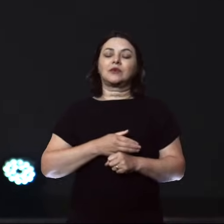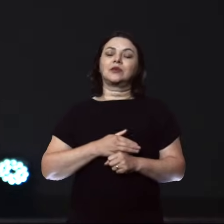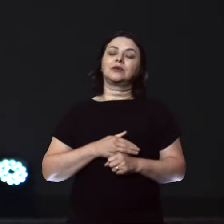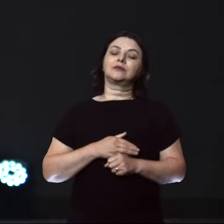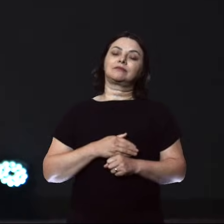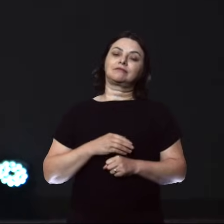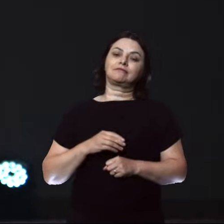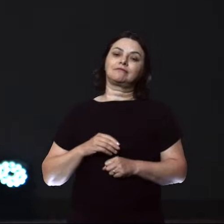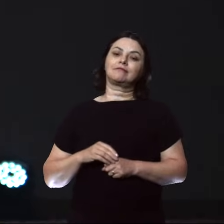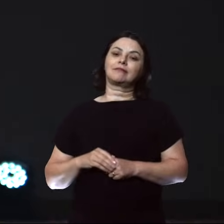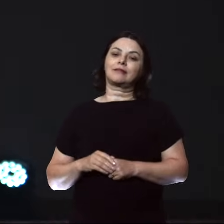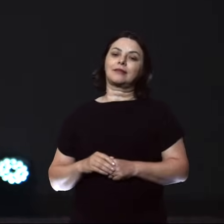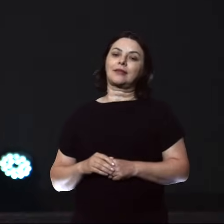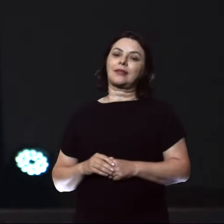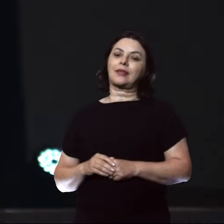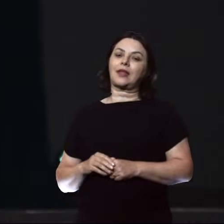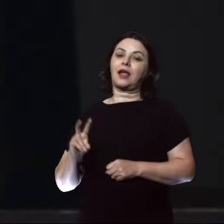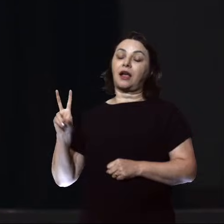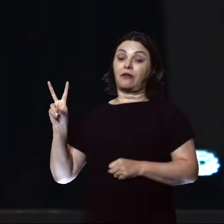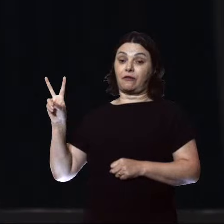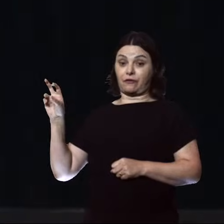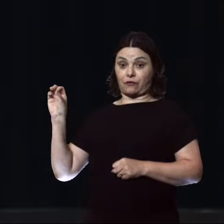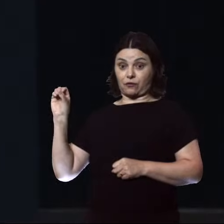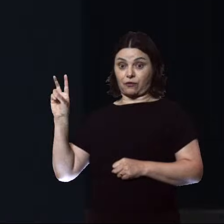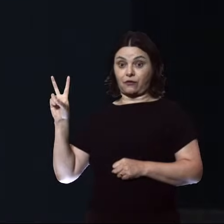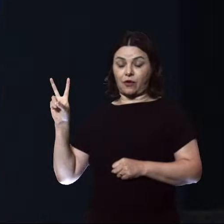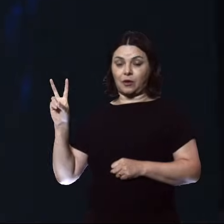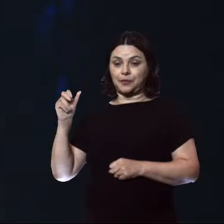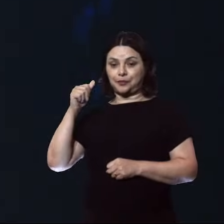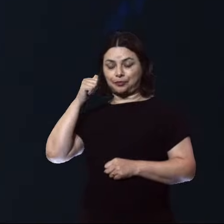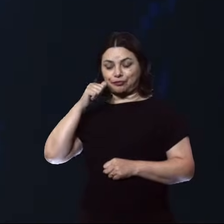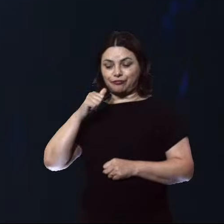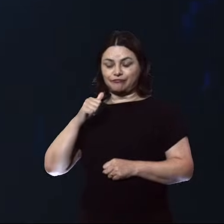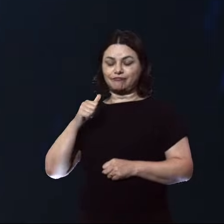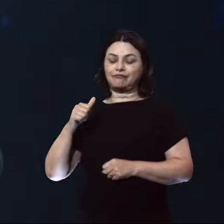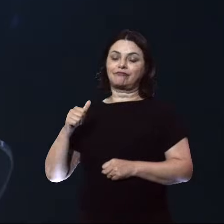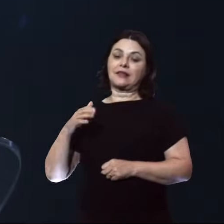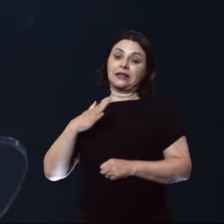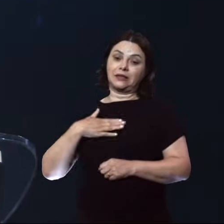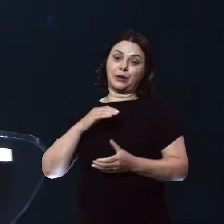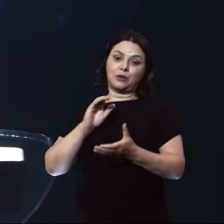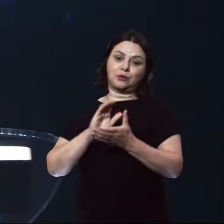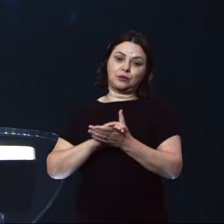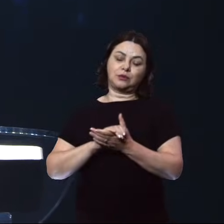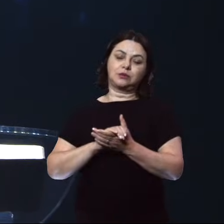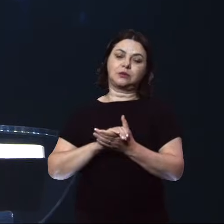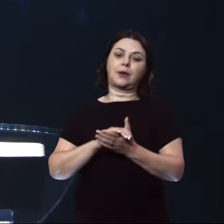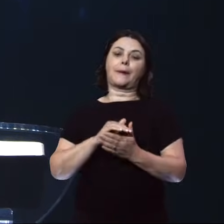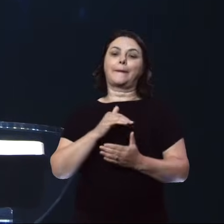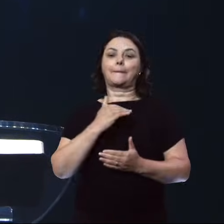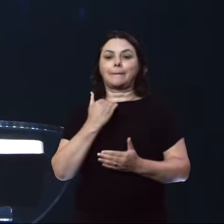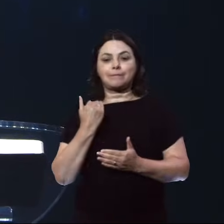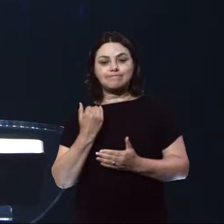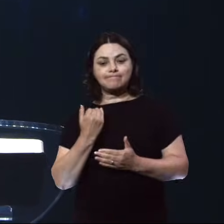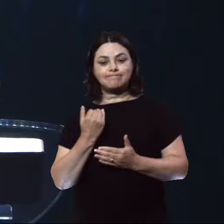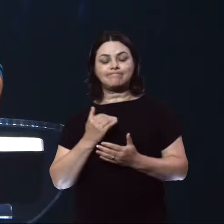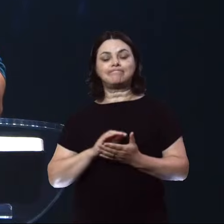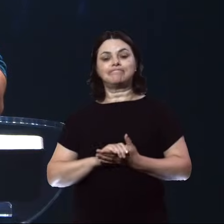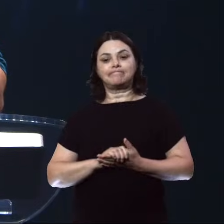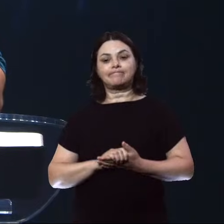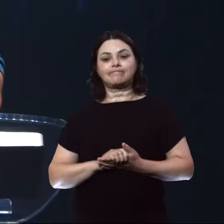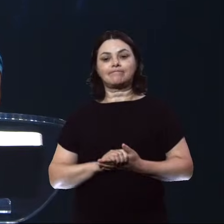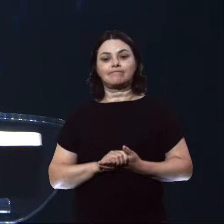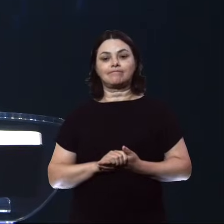falecesse. A avó da Eve faleceu há 10 dias atrás. E sobrou para mim, é